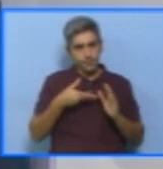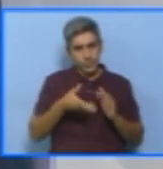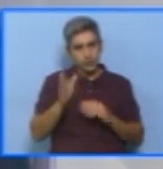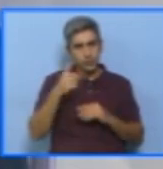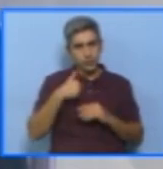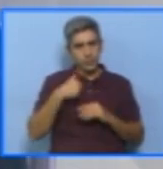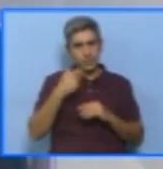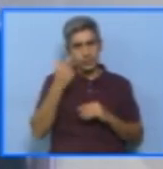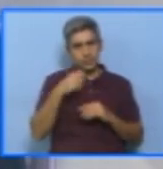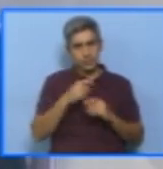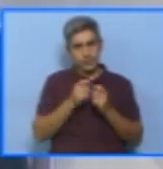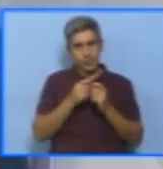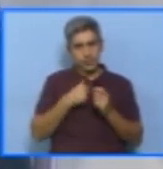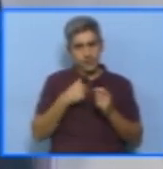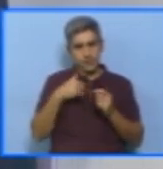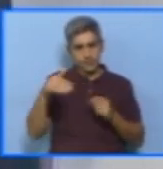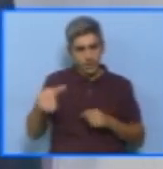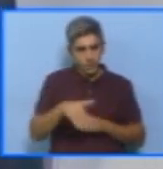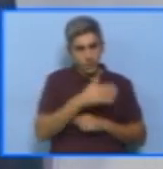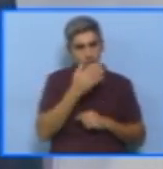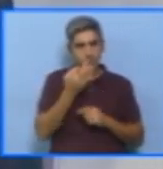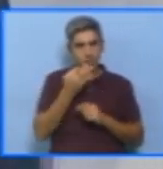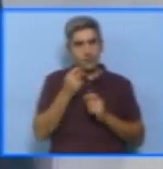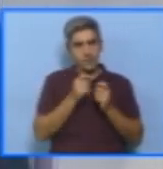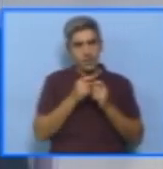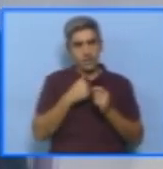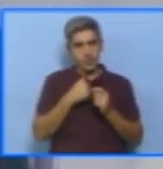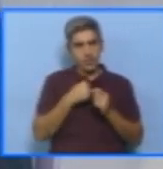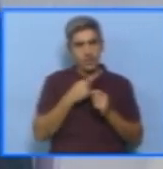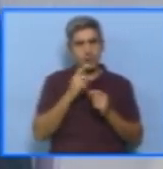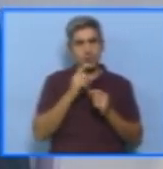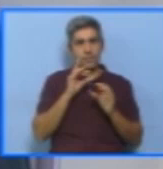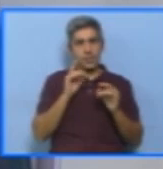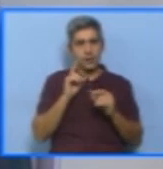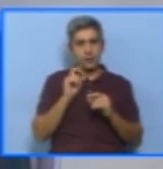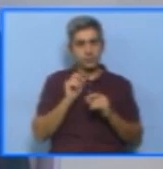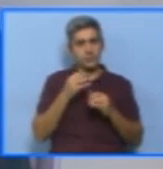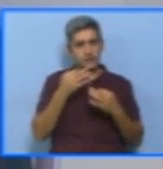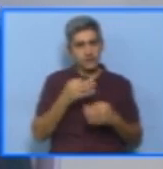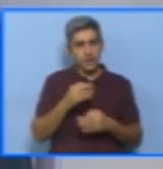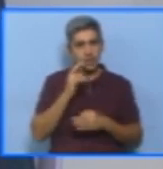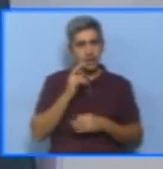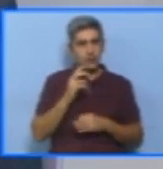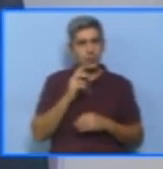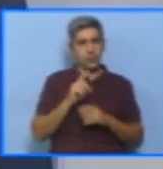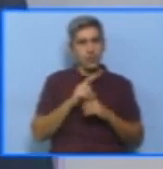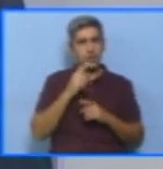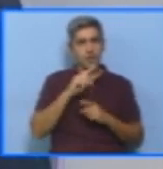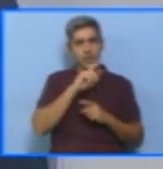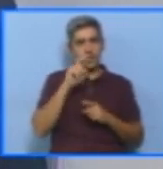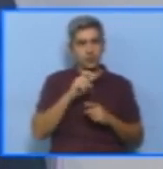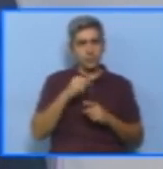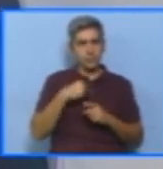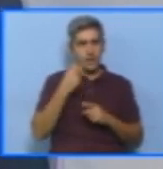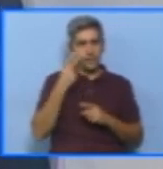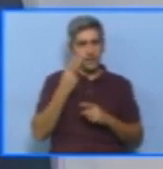Deus passou perto de mim, e quando Ele passa perto de mim não é brincadeira, é um caso sério, é uma interrogação para